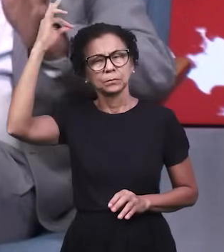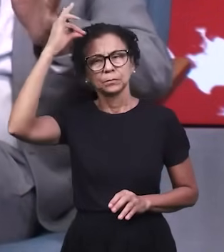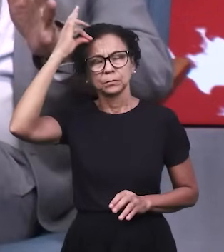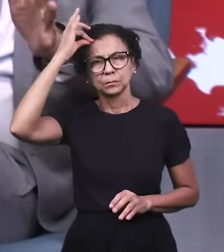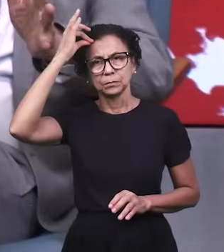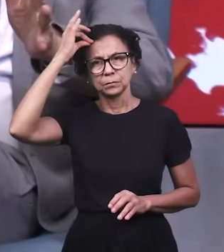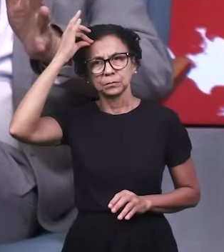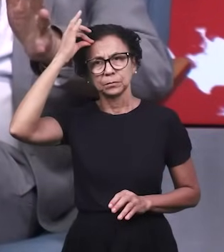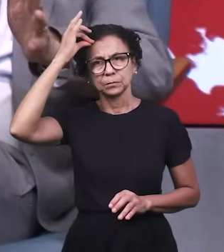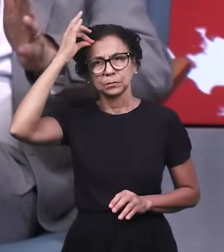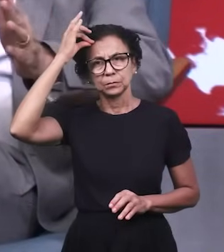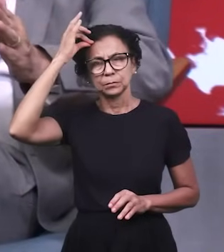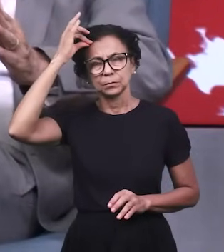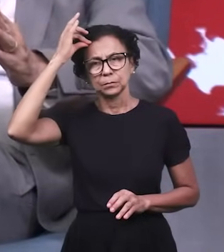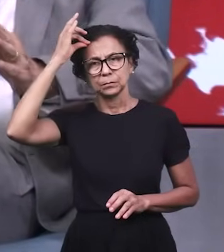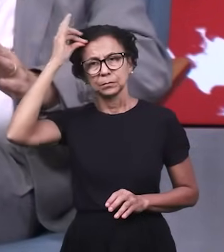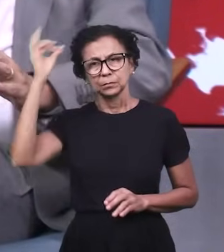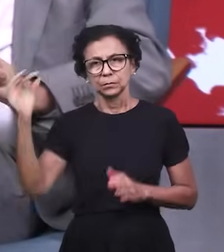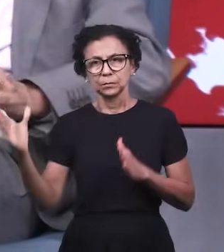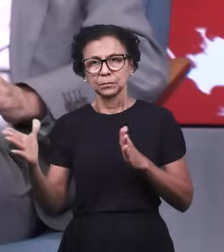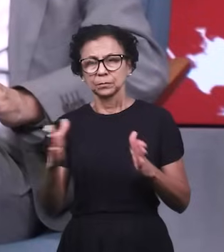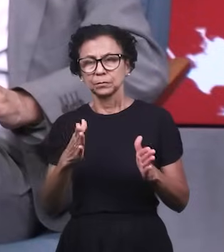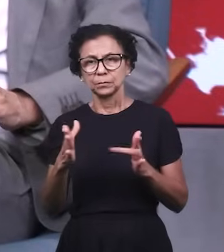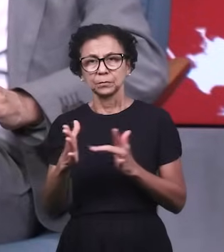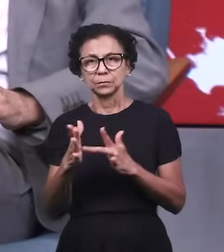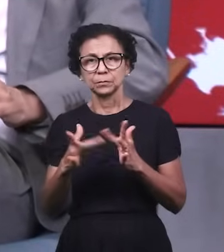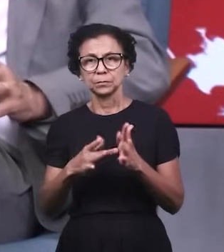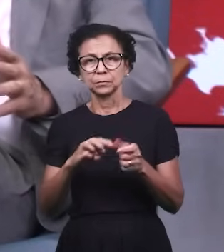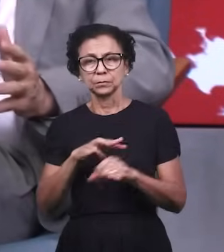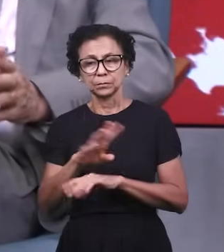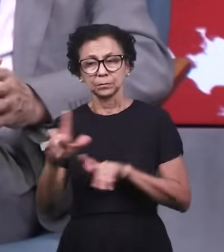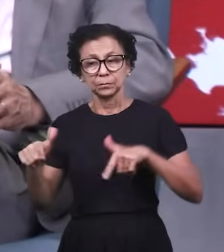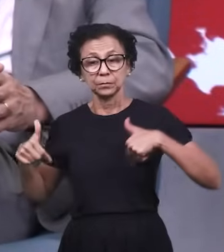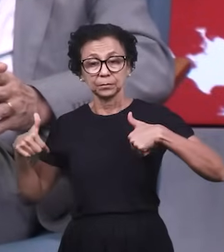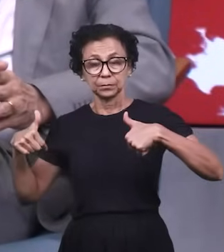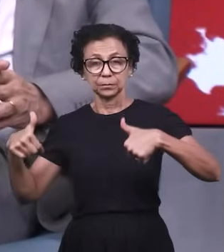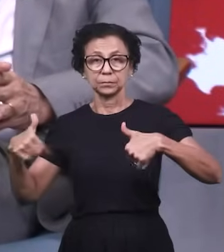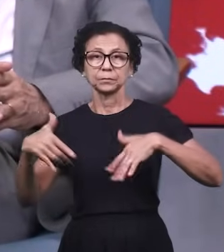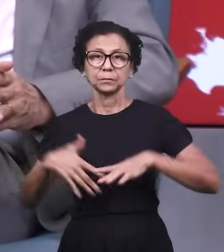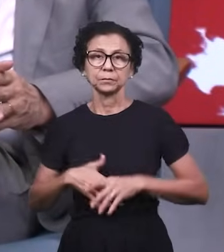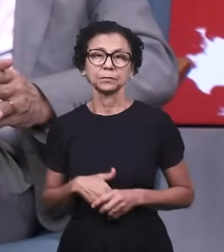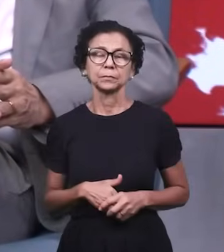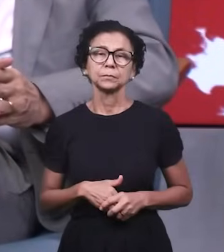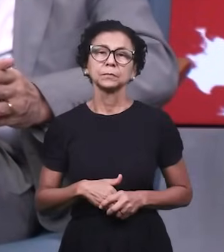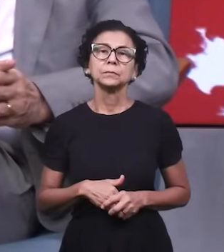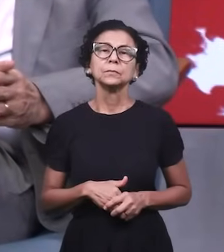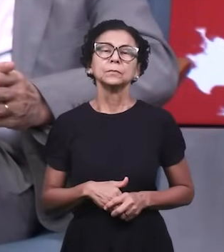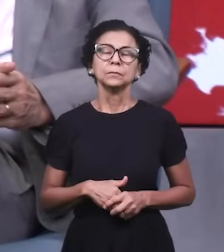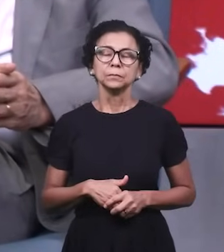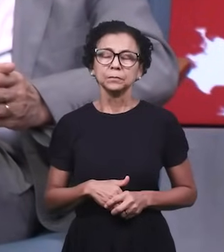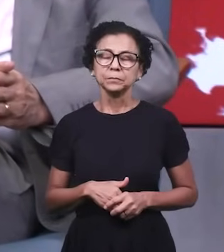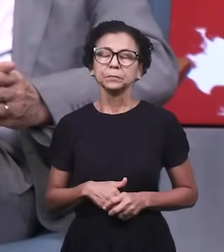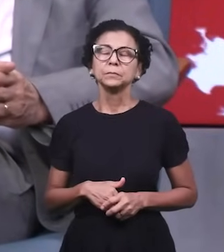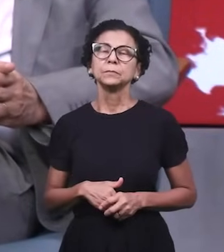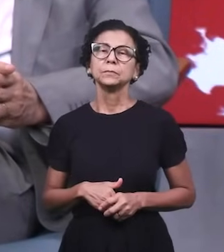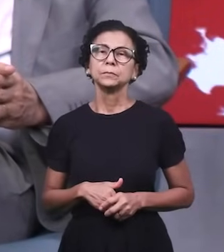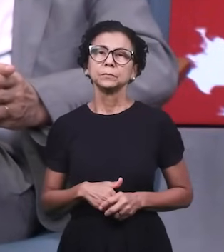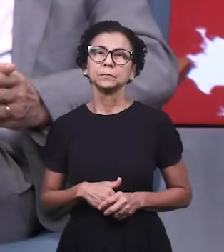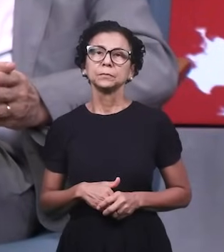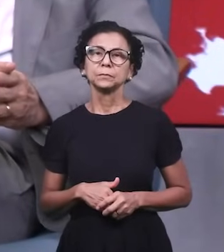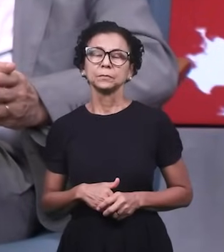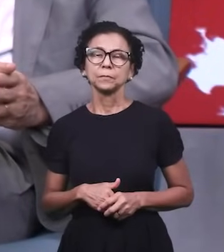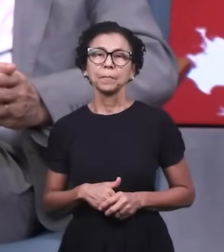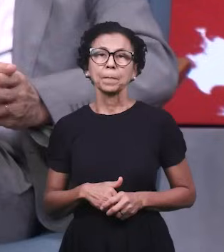Jesus. Tudo isso eu estou falando daquilo que já está descrito na vida da igreja, como o apóstolo